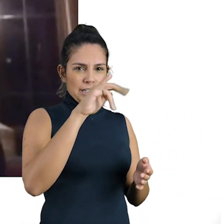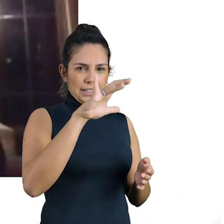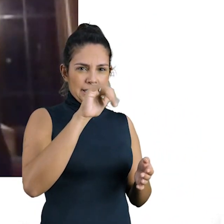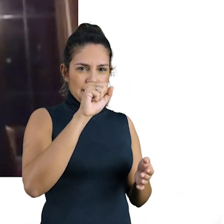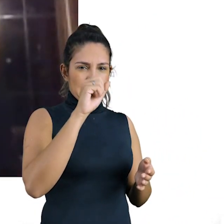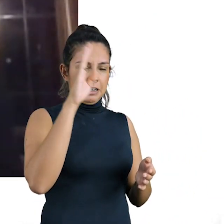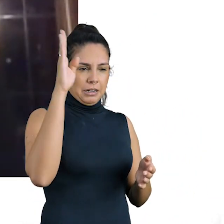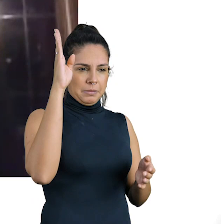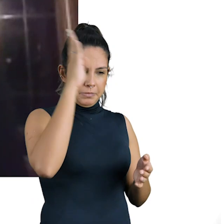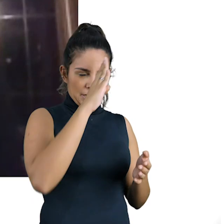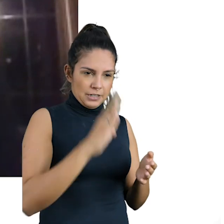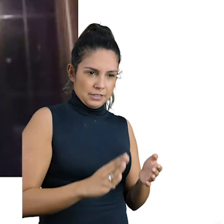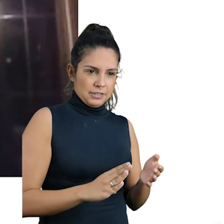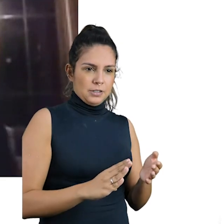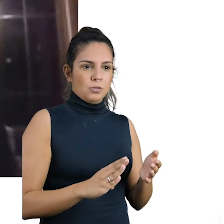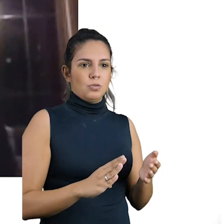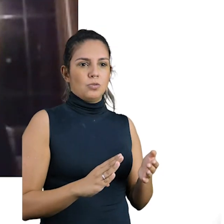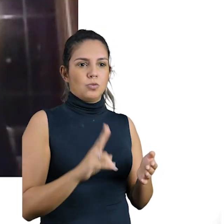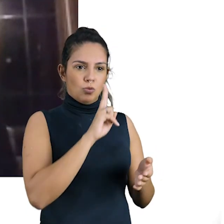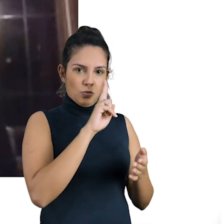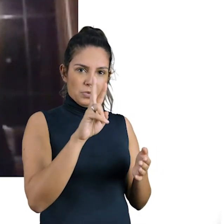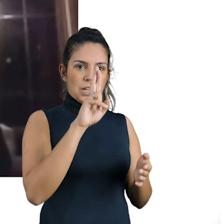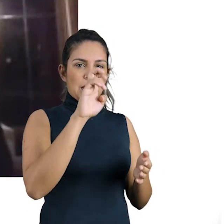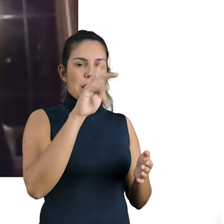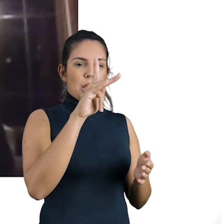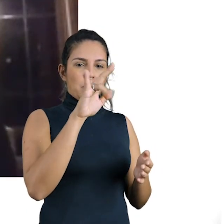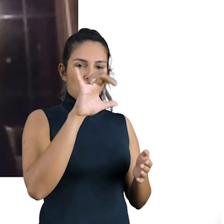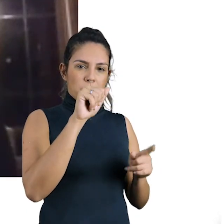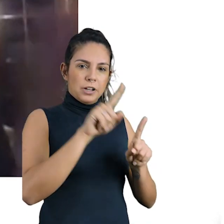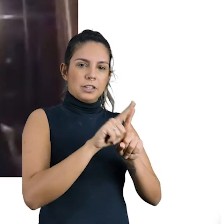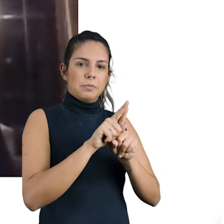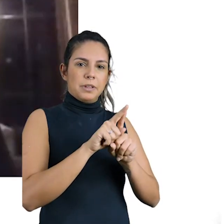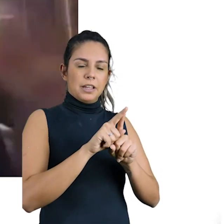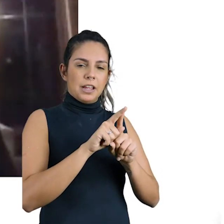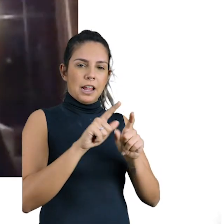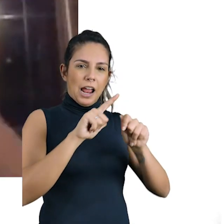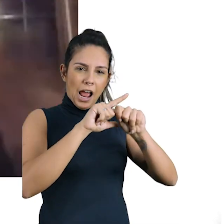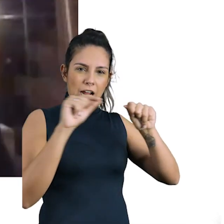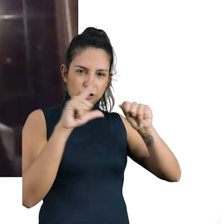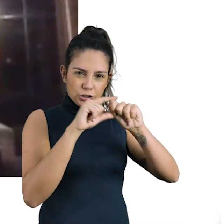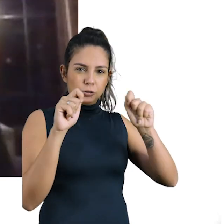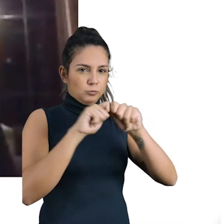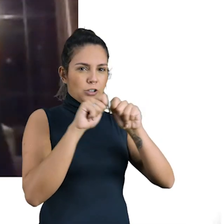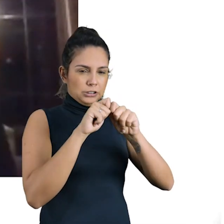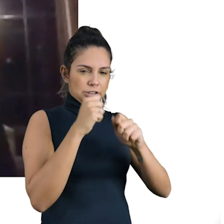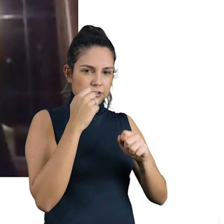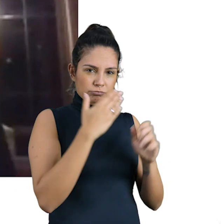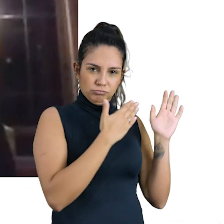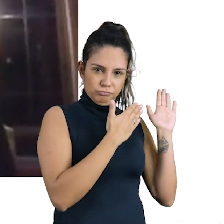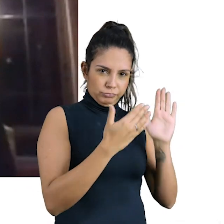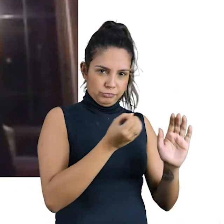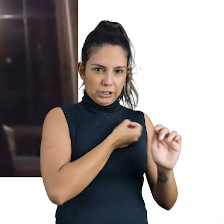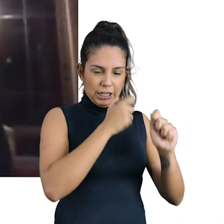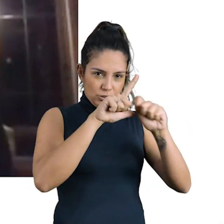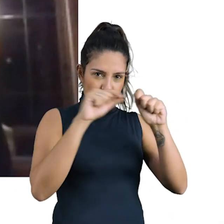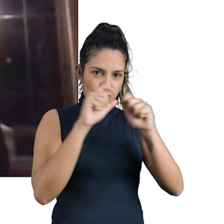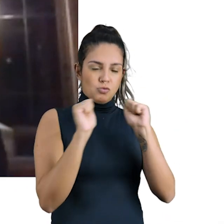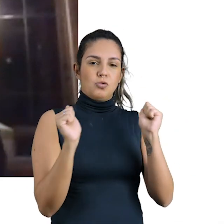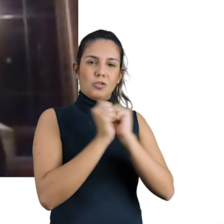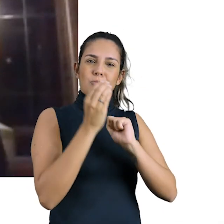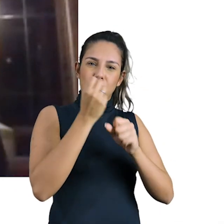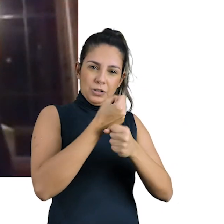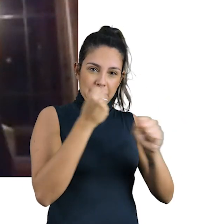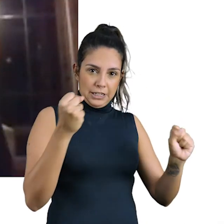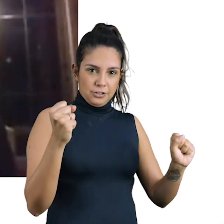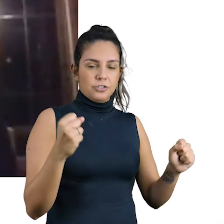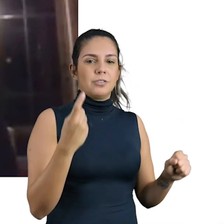O Brasil, uma biografia, né? A coletânea sobre a República e artigos, né? Que a gente vem fazendo na vida e uma parceria